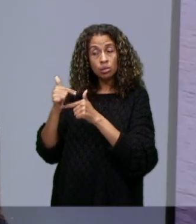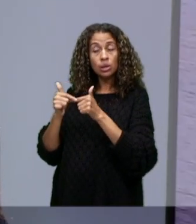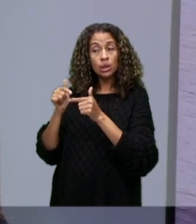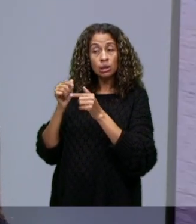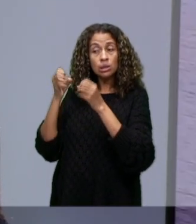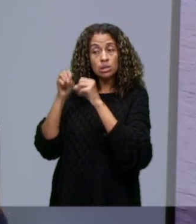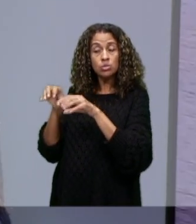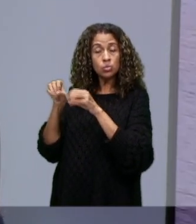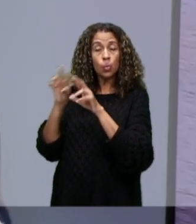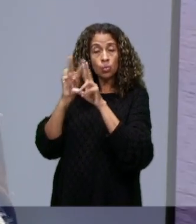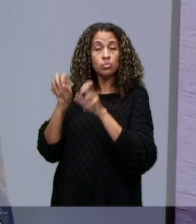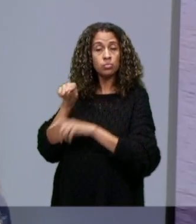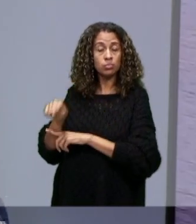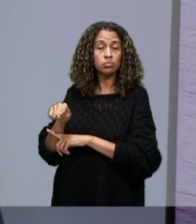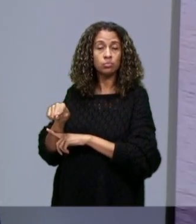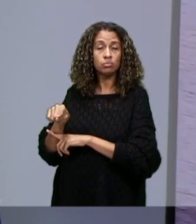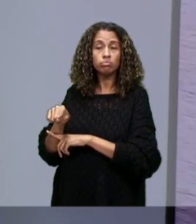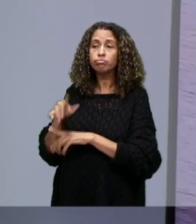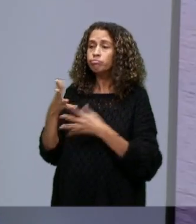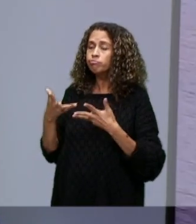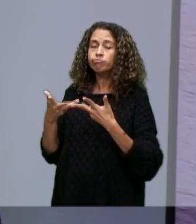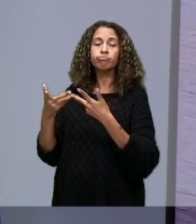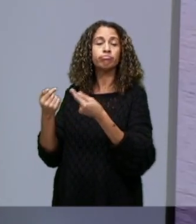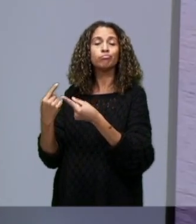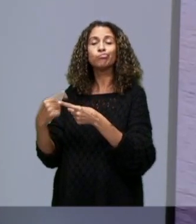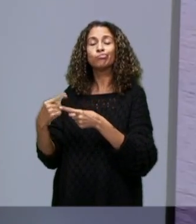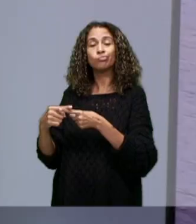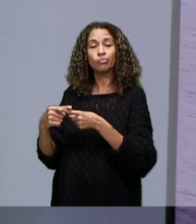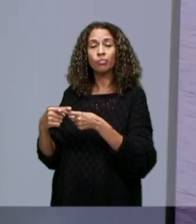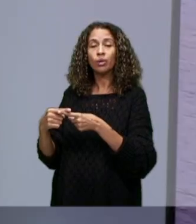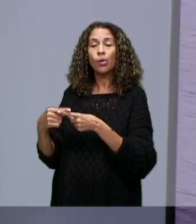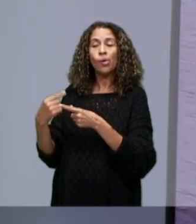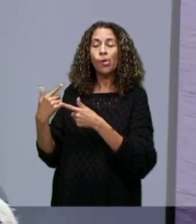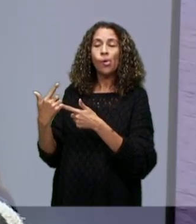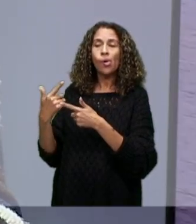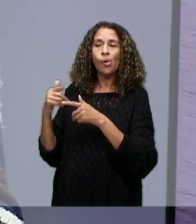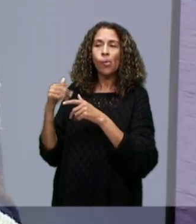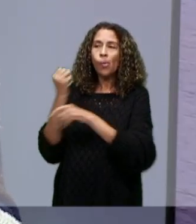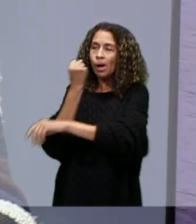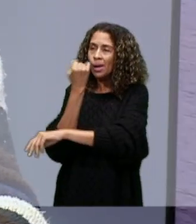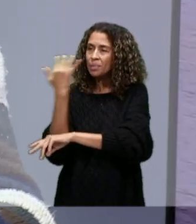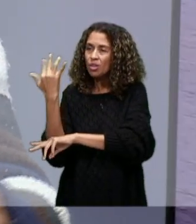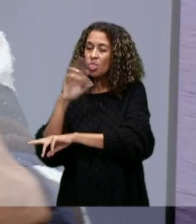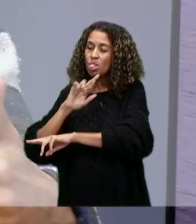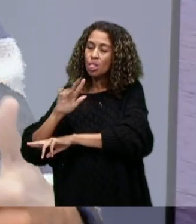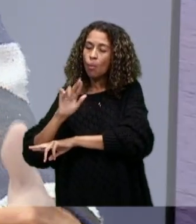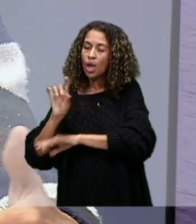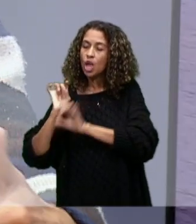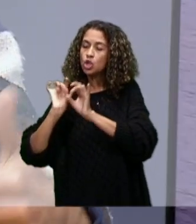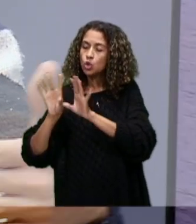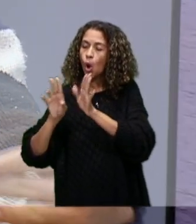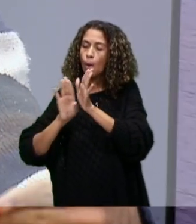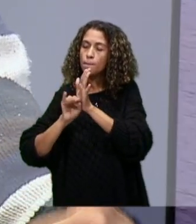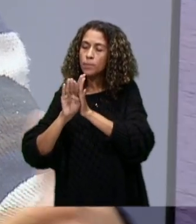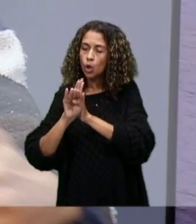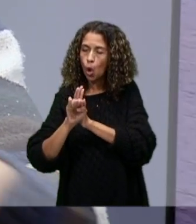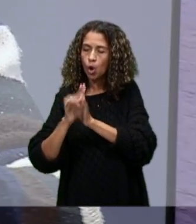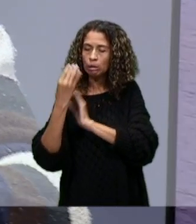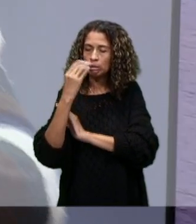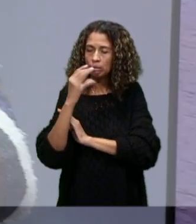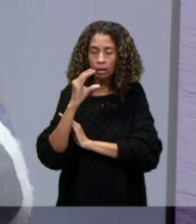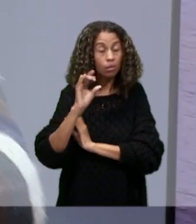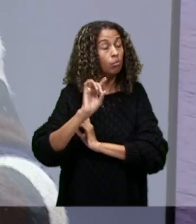Então, assim, isso é muito fantástico, né? Porque a questão ambiental, ela não é só do biólogo, do engenheiro ambiental, da